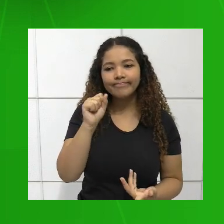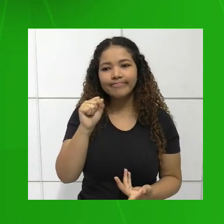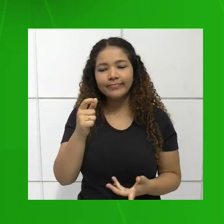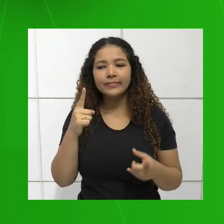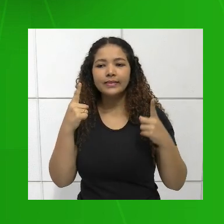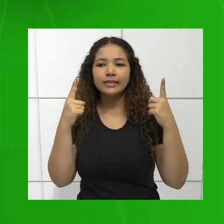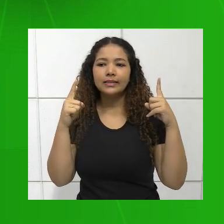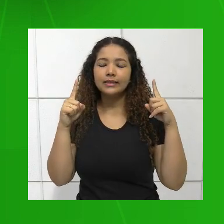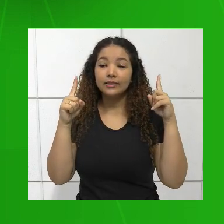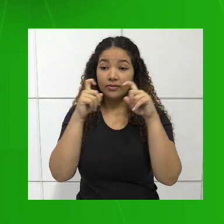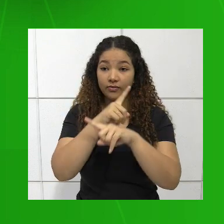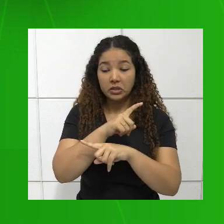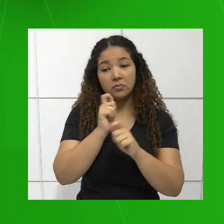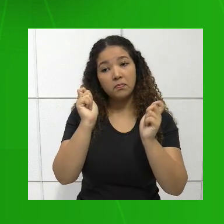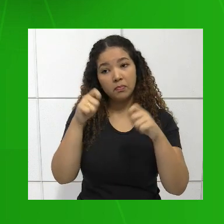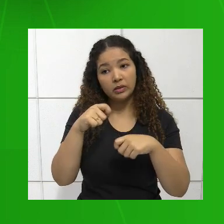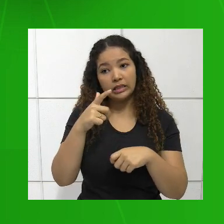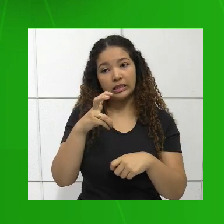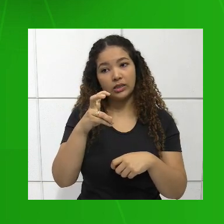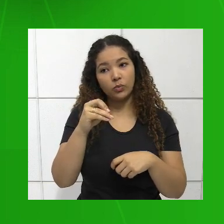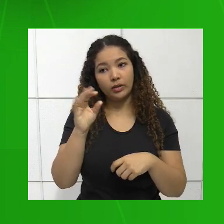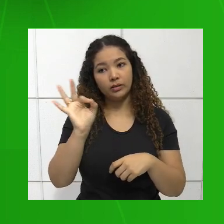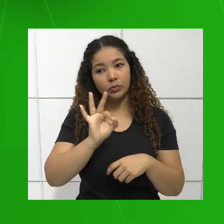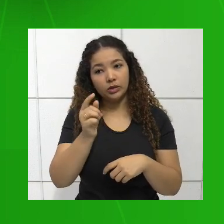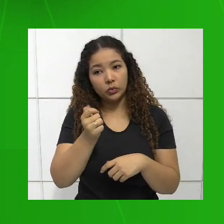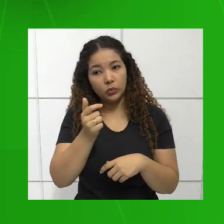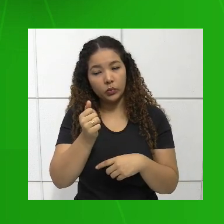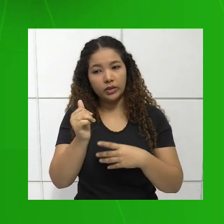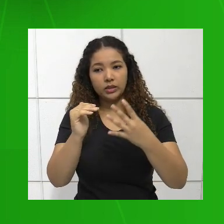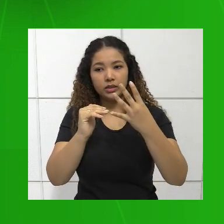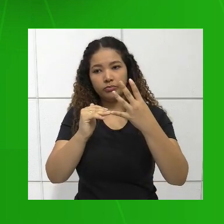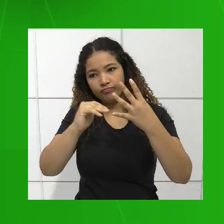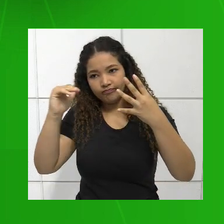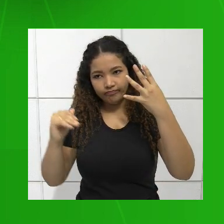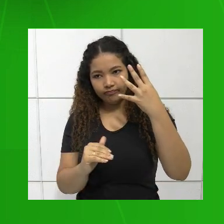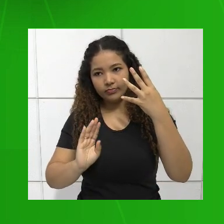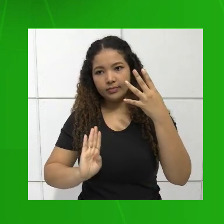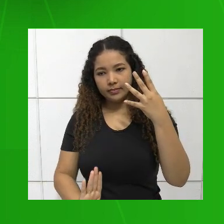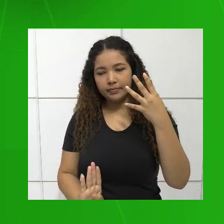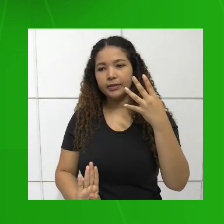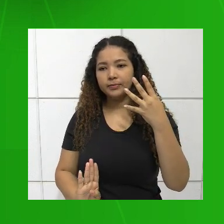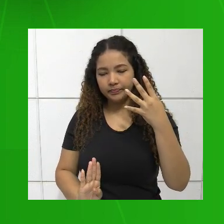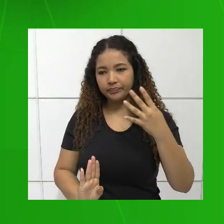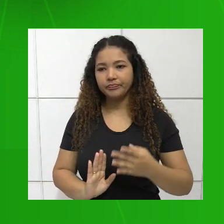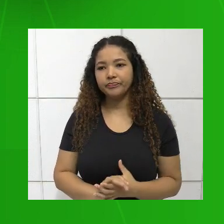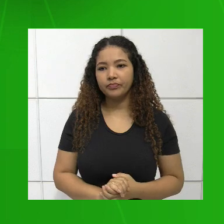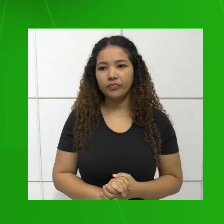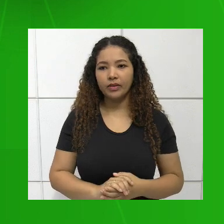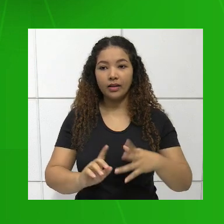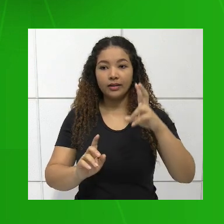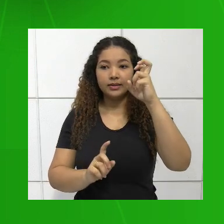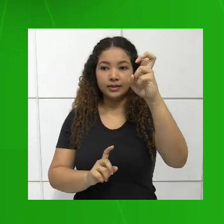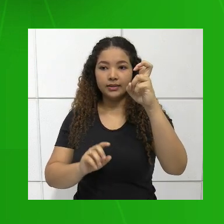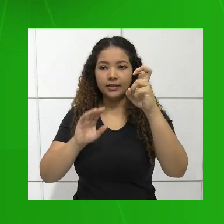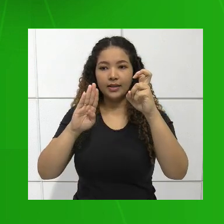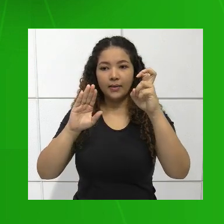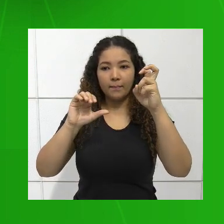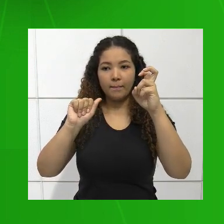uma chance grande aí de quase 50% de o Vasco jogar a Série B do ano que vem. O Bahia segue com